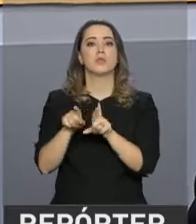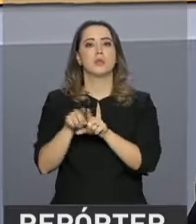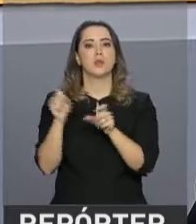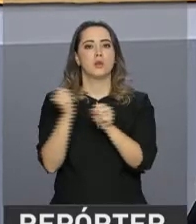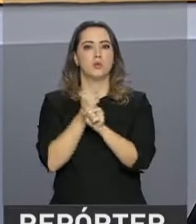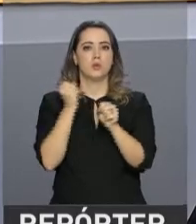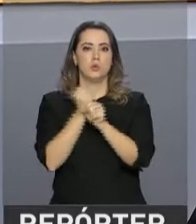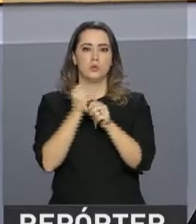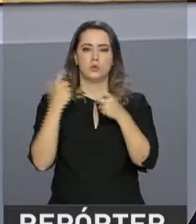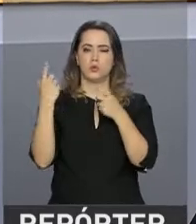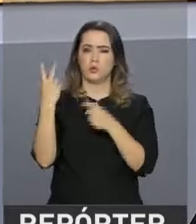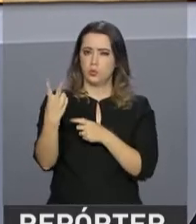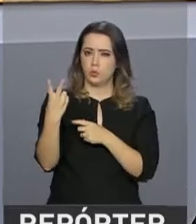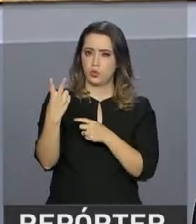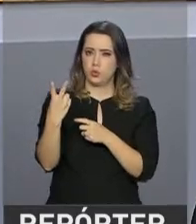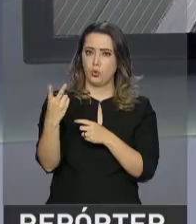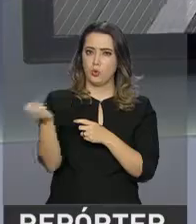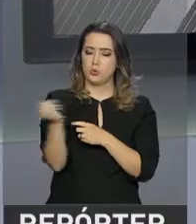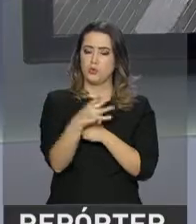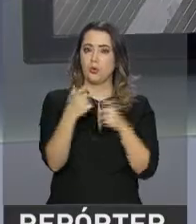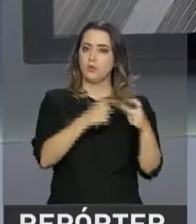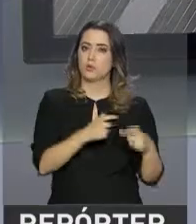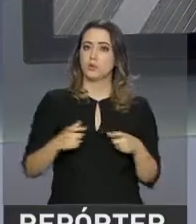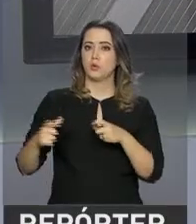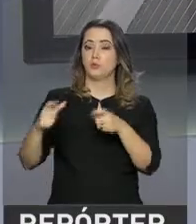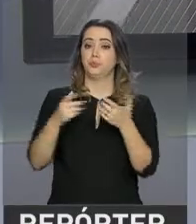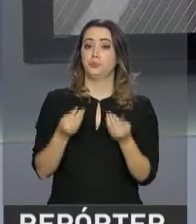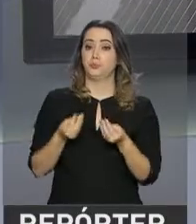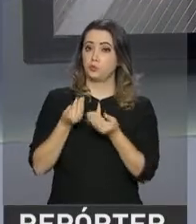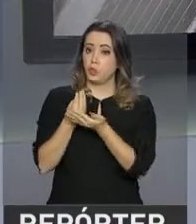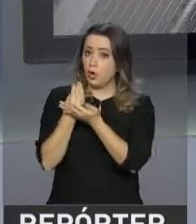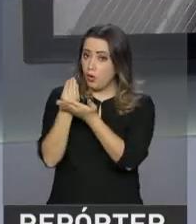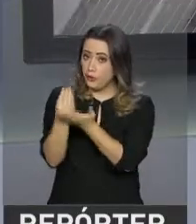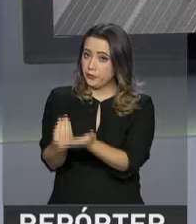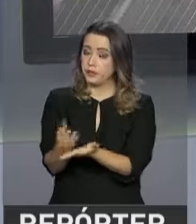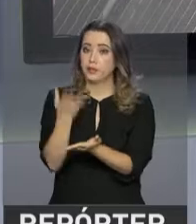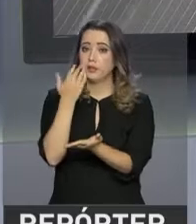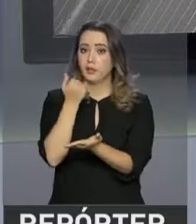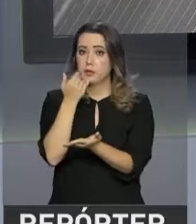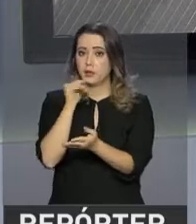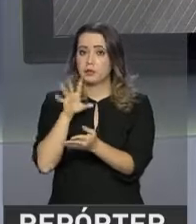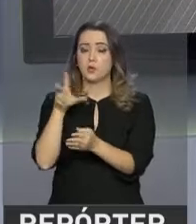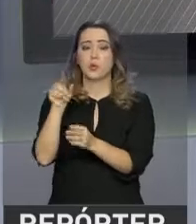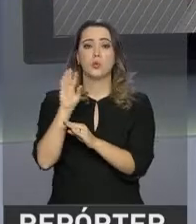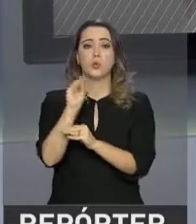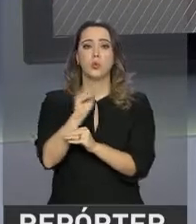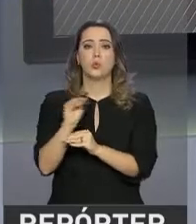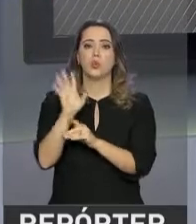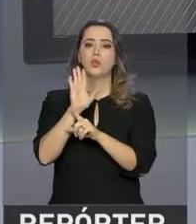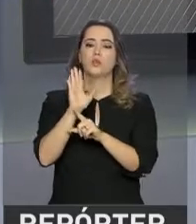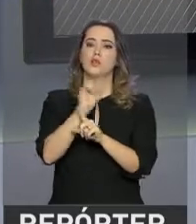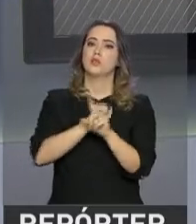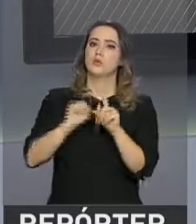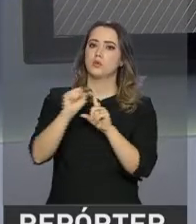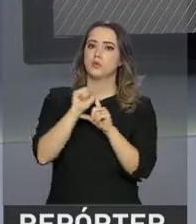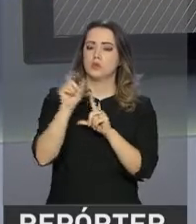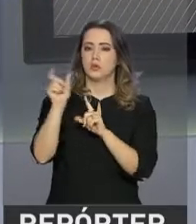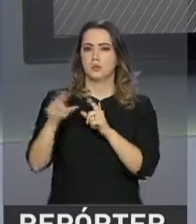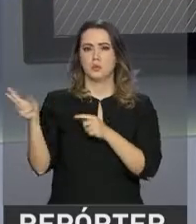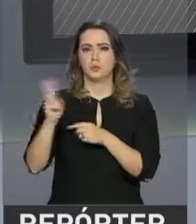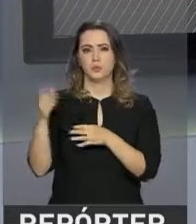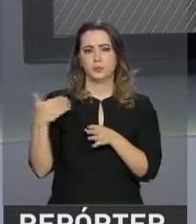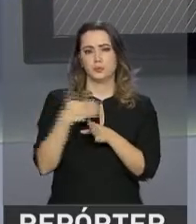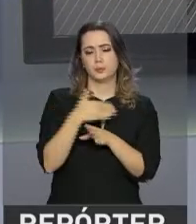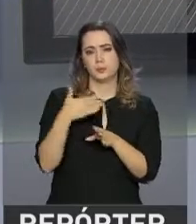dois desses espaços além de refeição e toda a assistência social os venezuelanos que atravessam a fronteira também